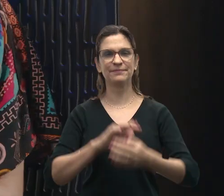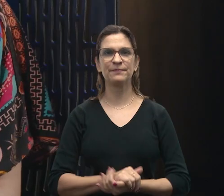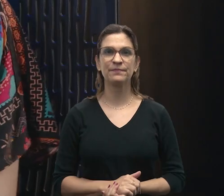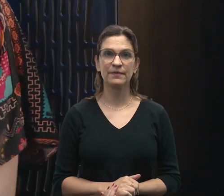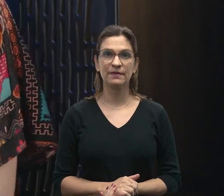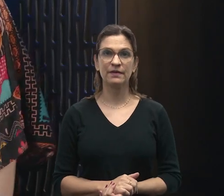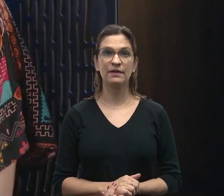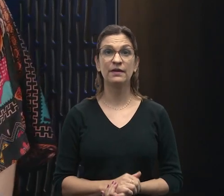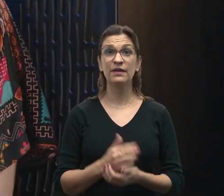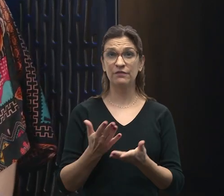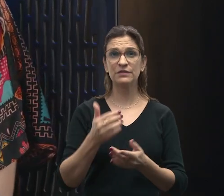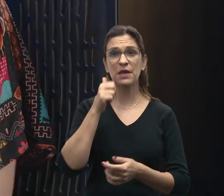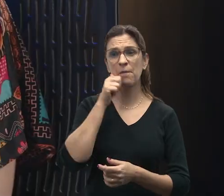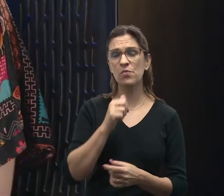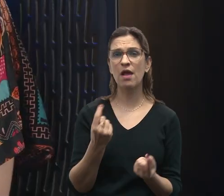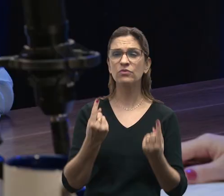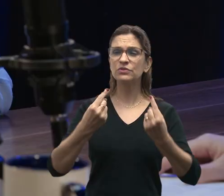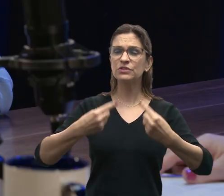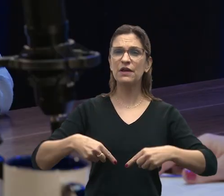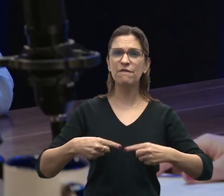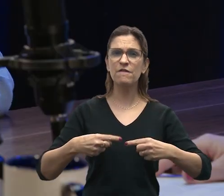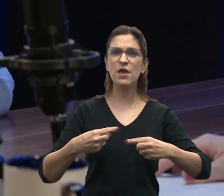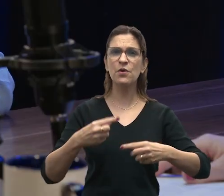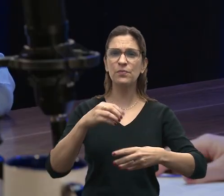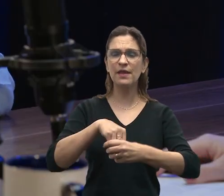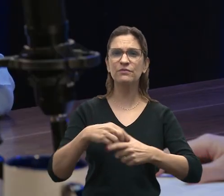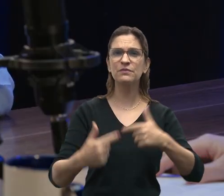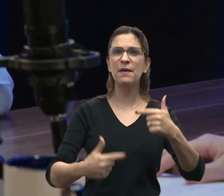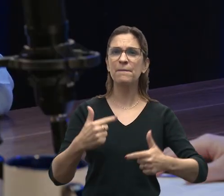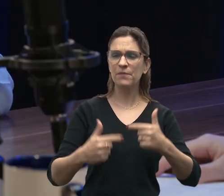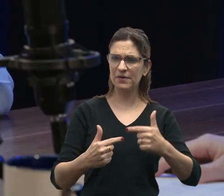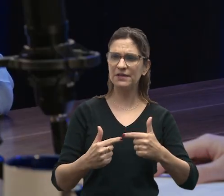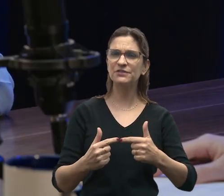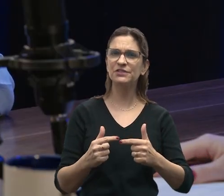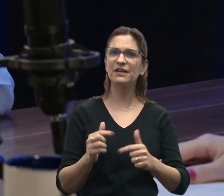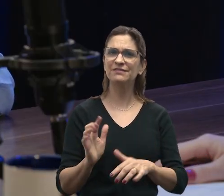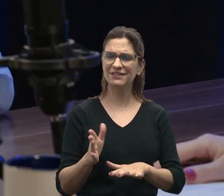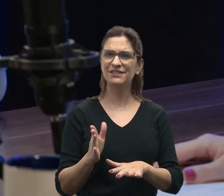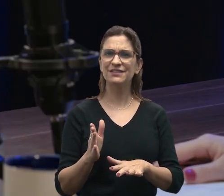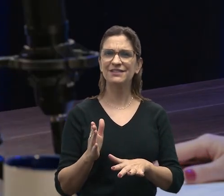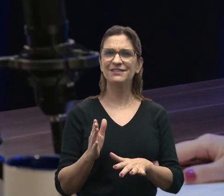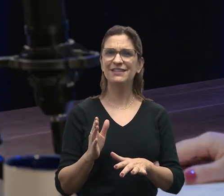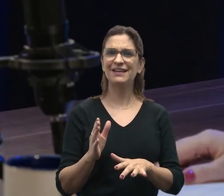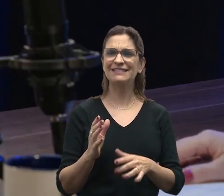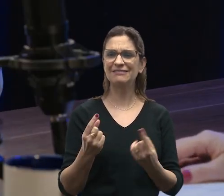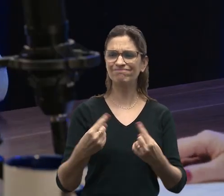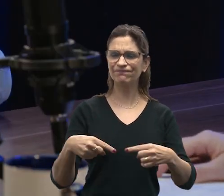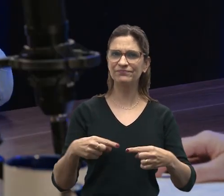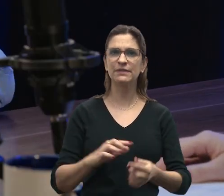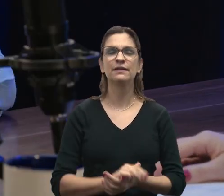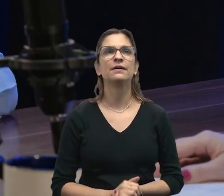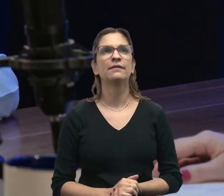por ser mulher? Na verdade, assim, a gente, o machismo,